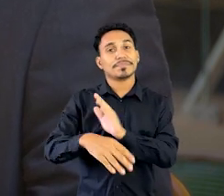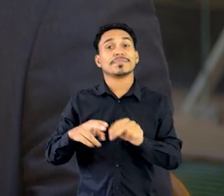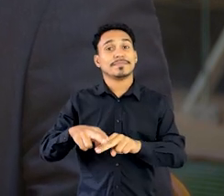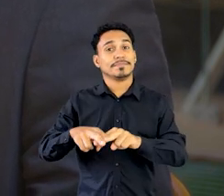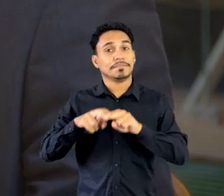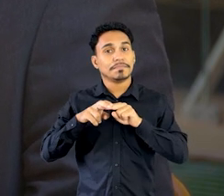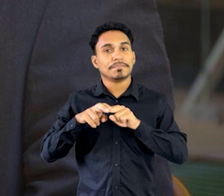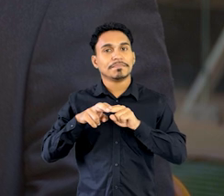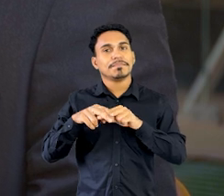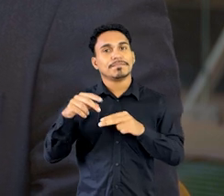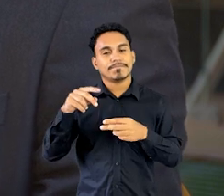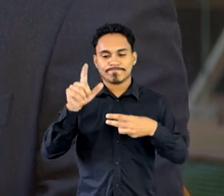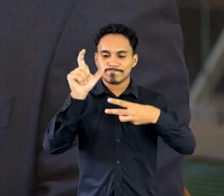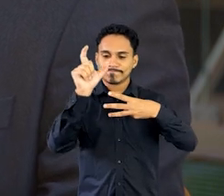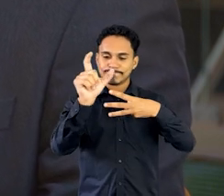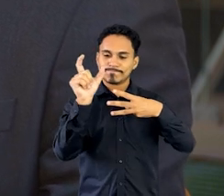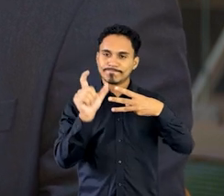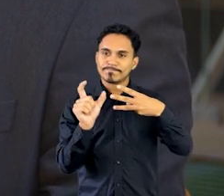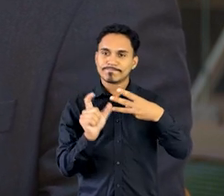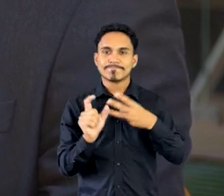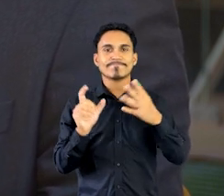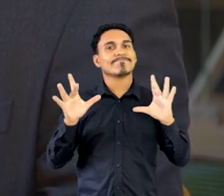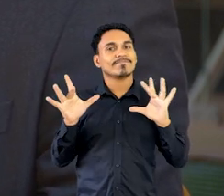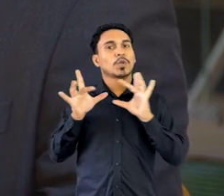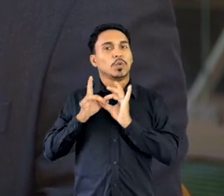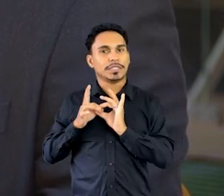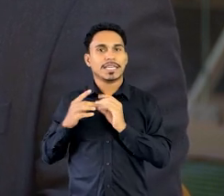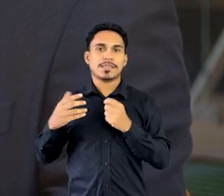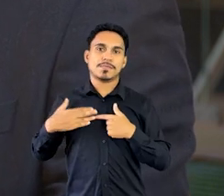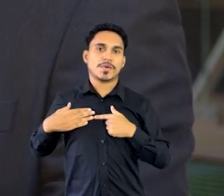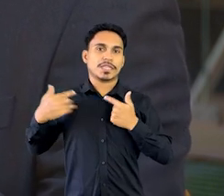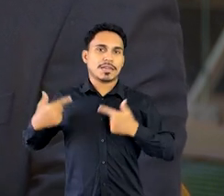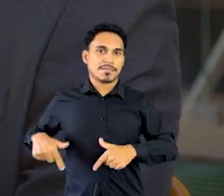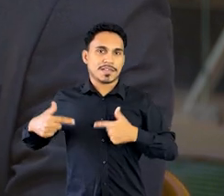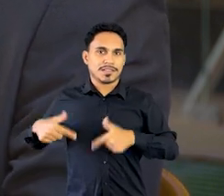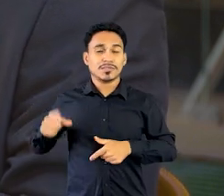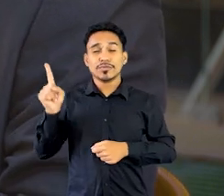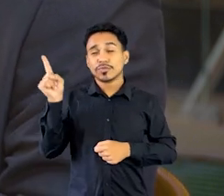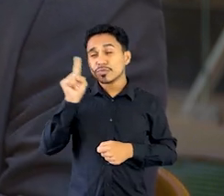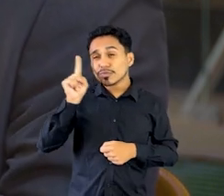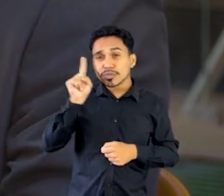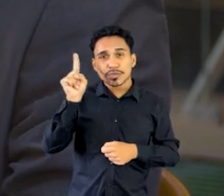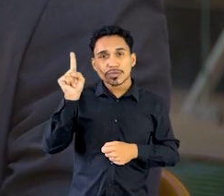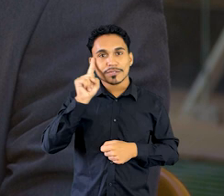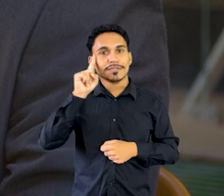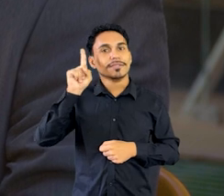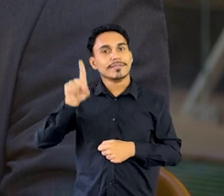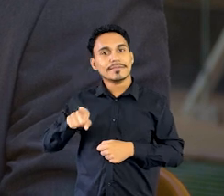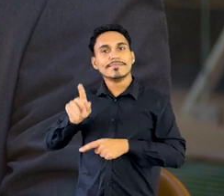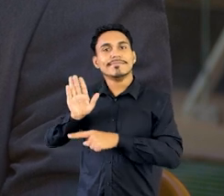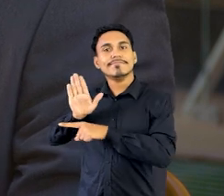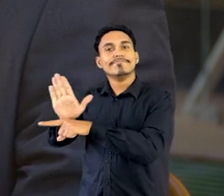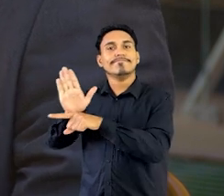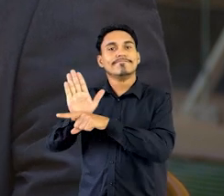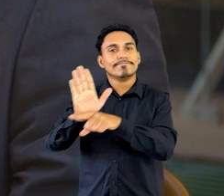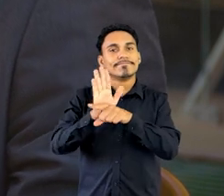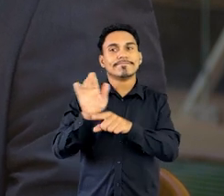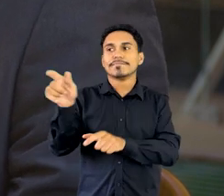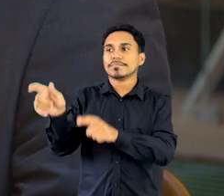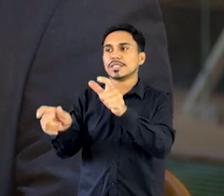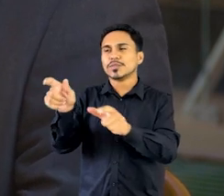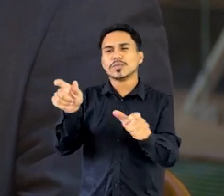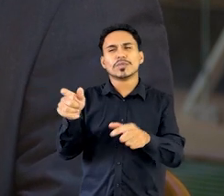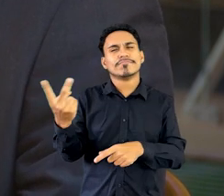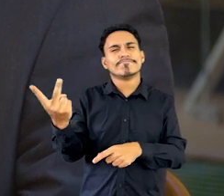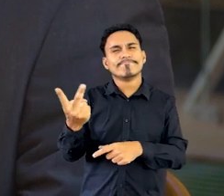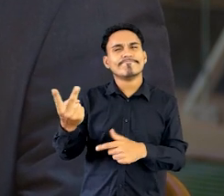fracasso então eu creio que as os três verbos se conectam com aquilo que eu faço cotidianamente auxiliando essas